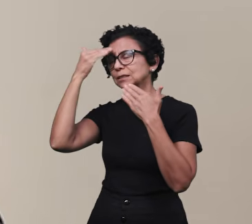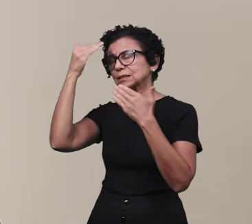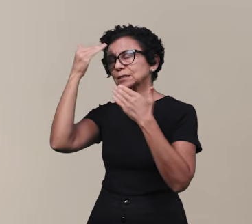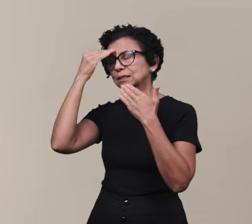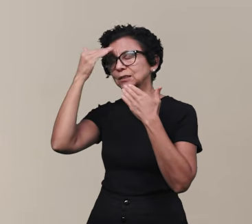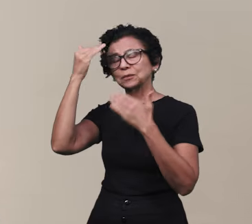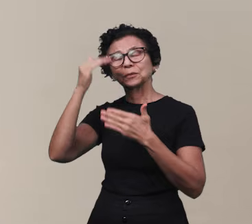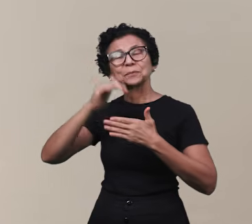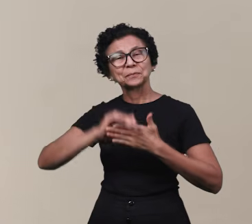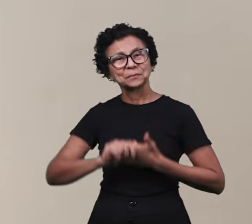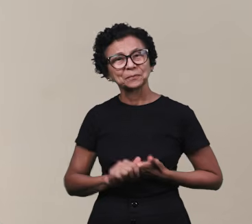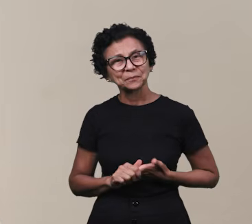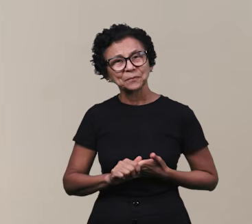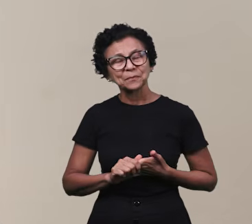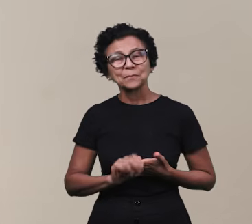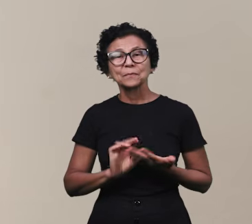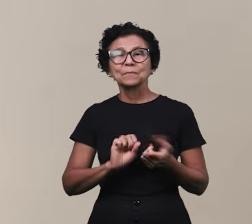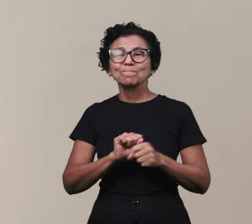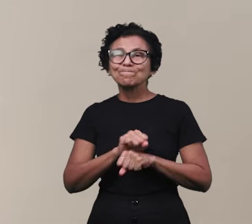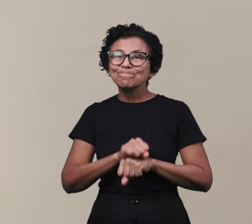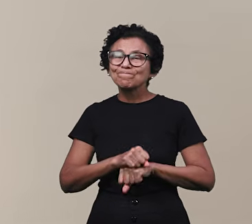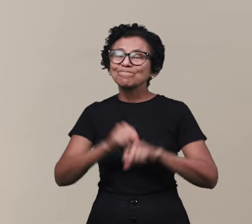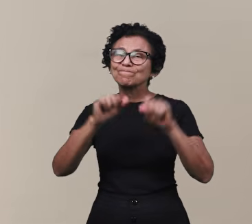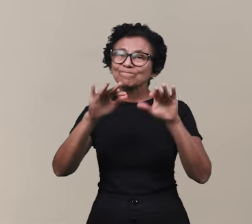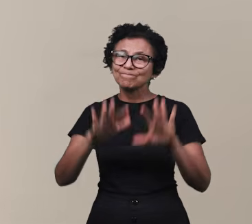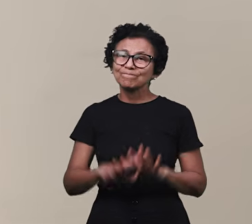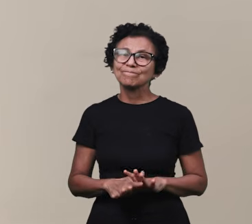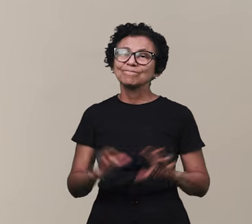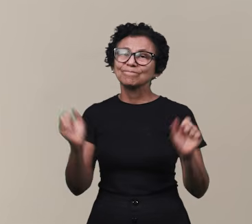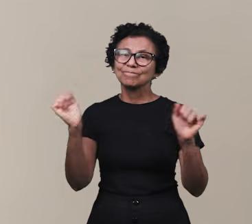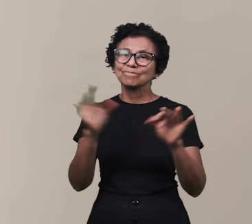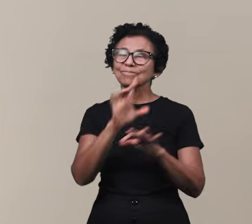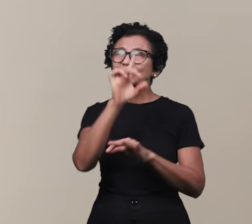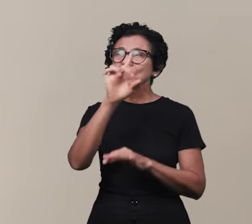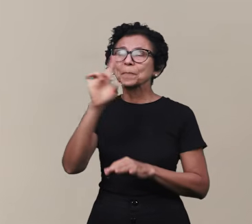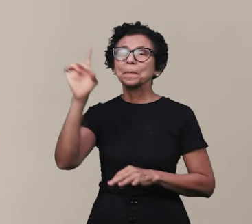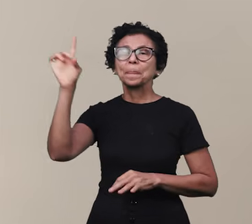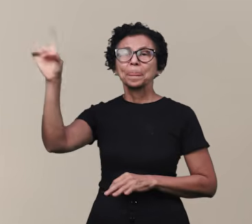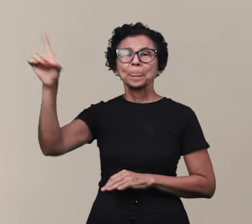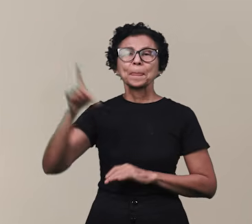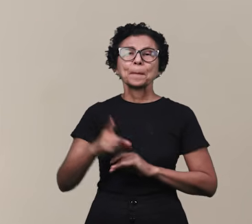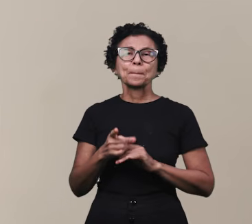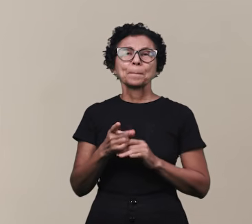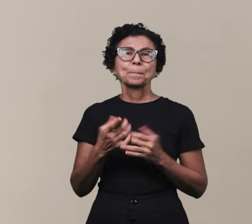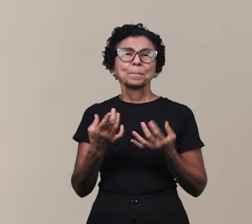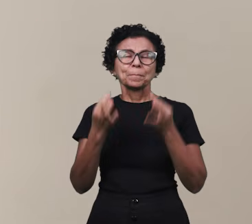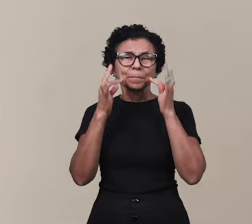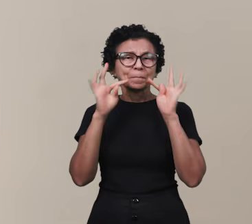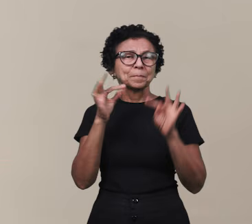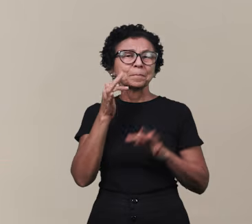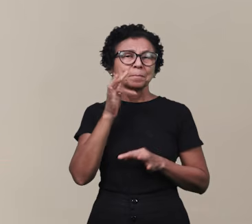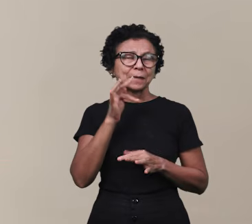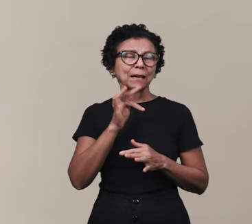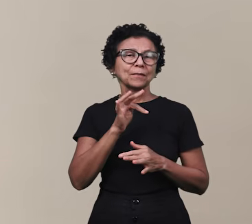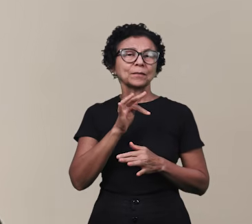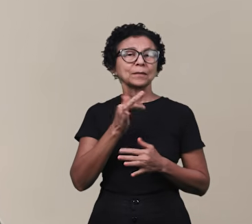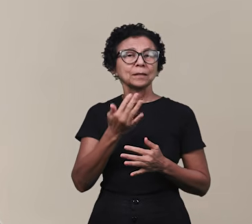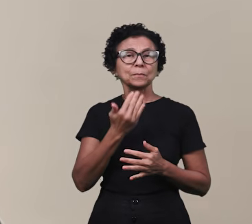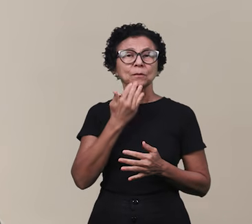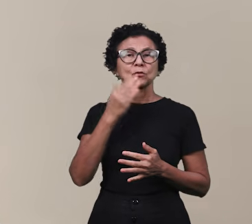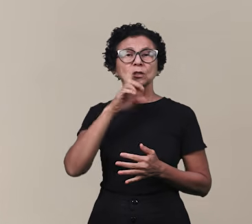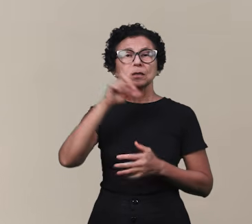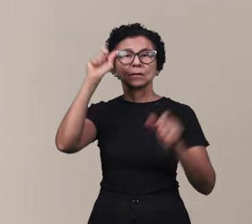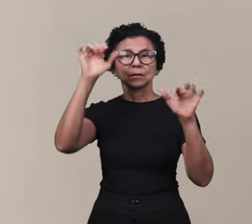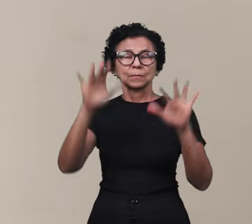para a glória e honra ao nome do Senhor, o seminário foi uma grande bênção. Deixo aqui o meu breve testemunho, e que Deus